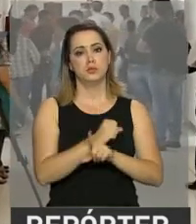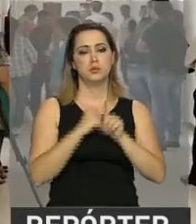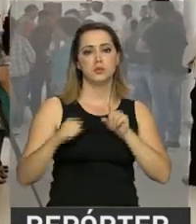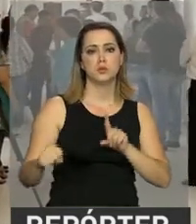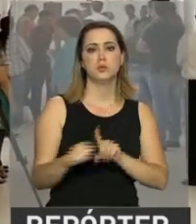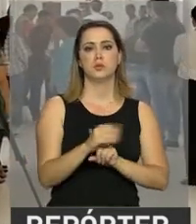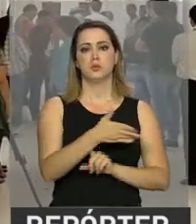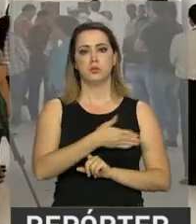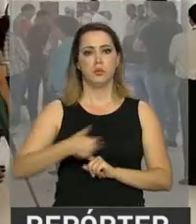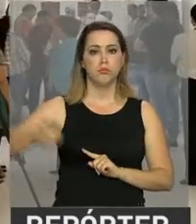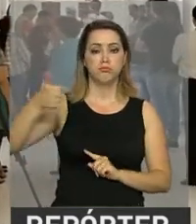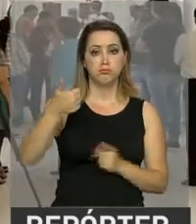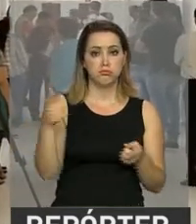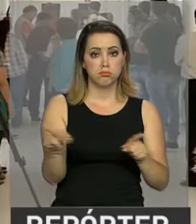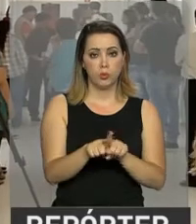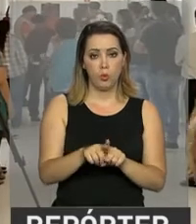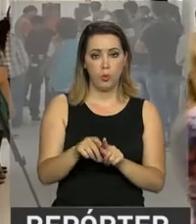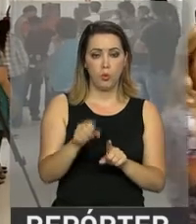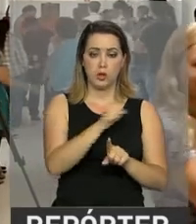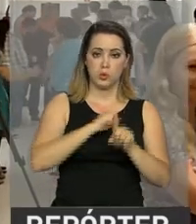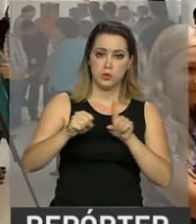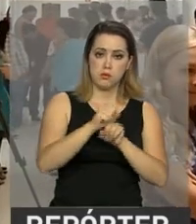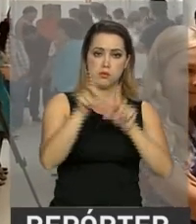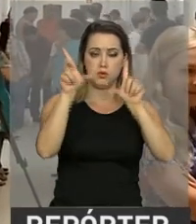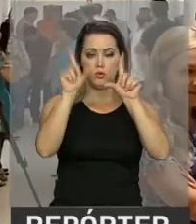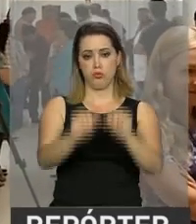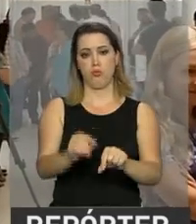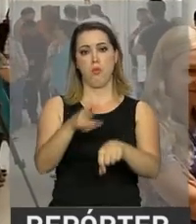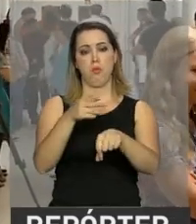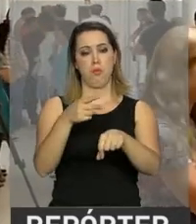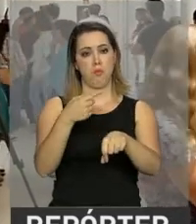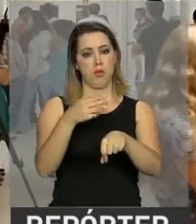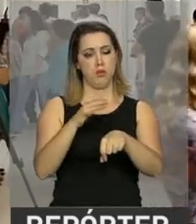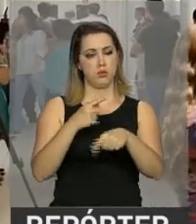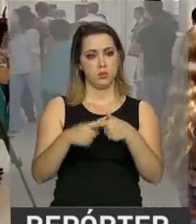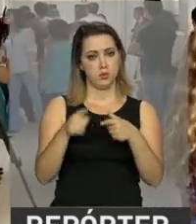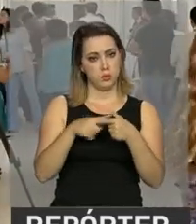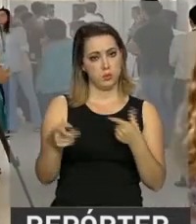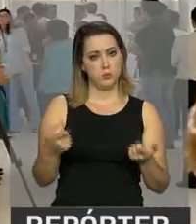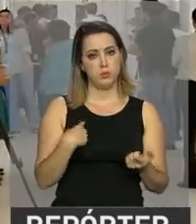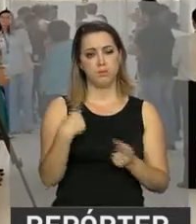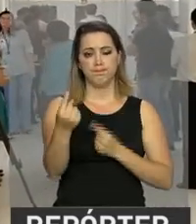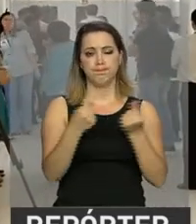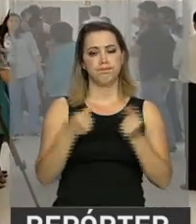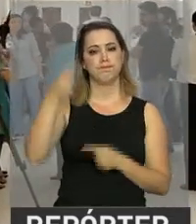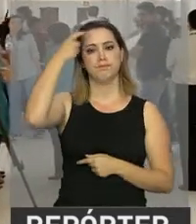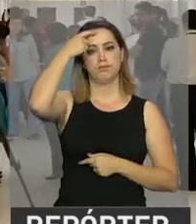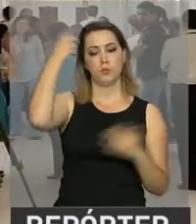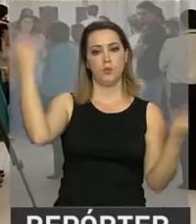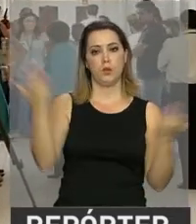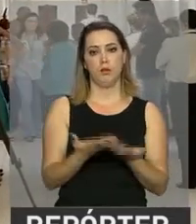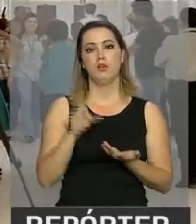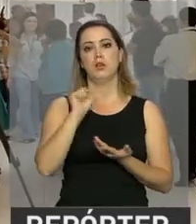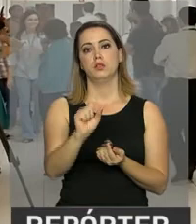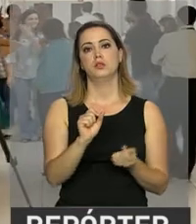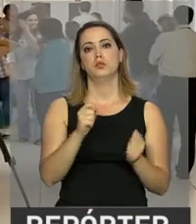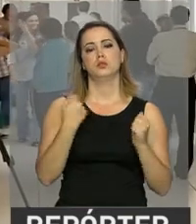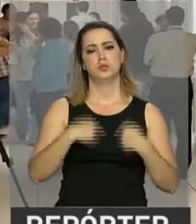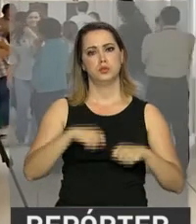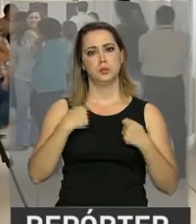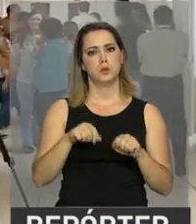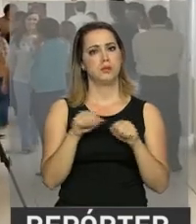sociedade melhor, uma sociedade com menos problemas, e cabe a conscientização de cada um hoje para poder